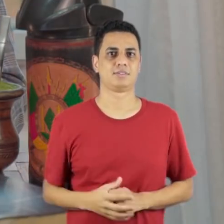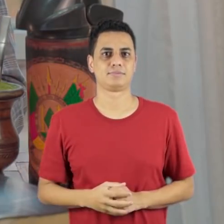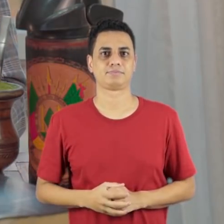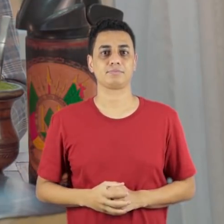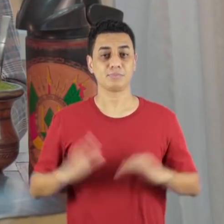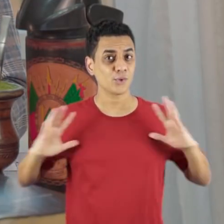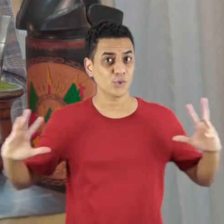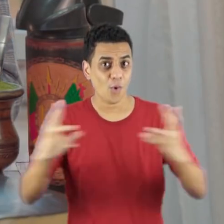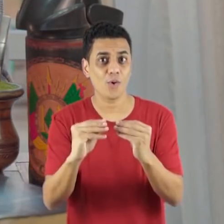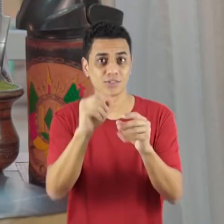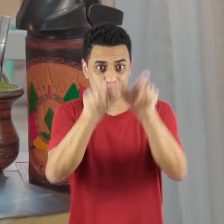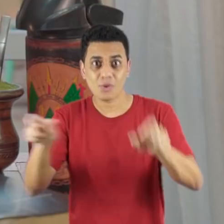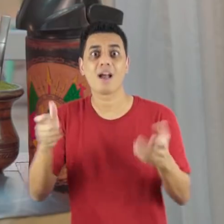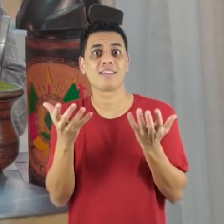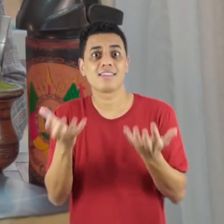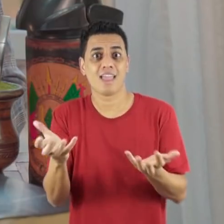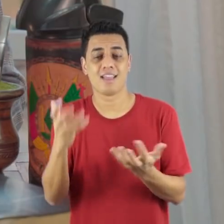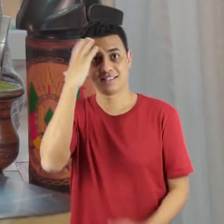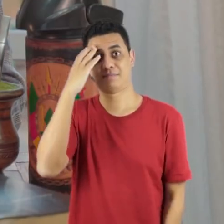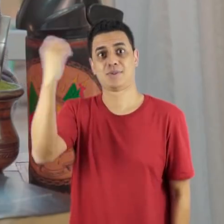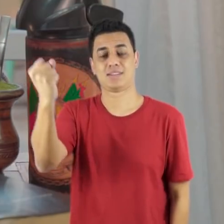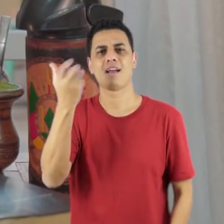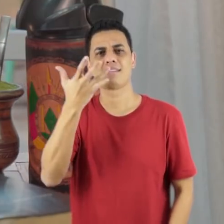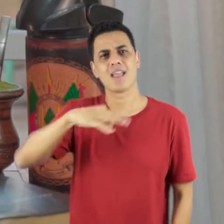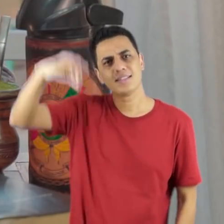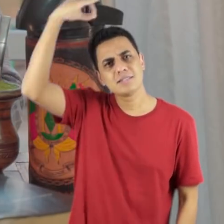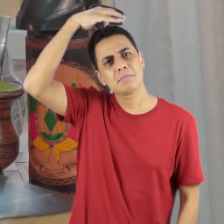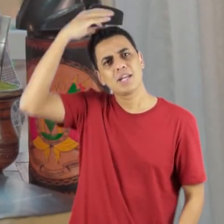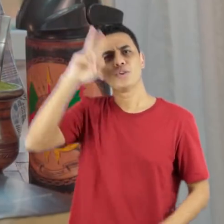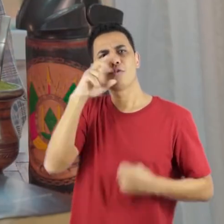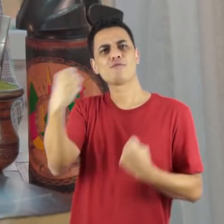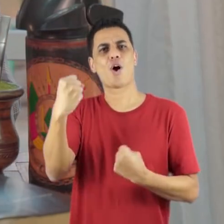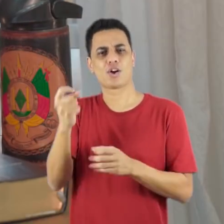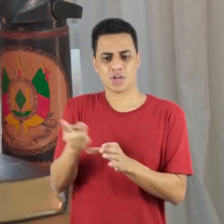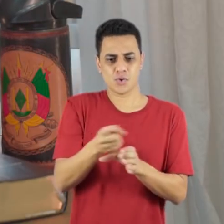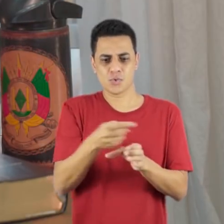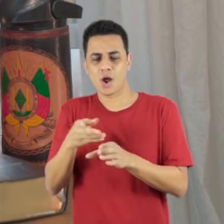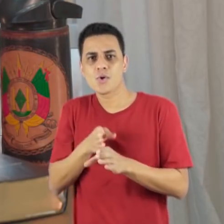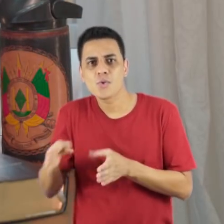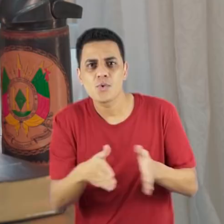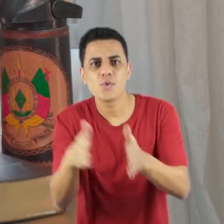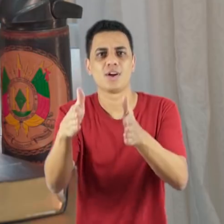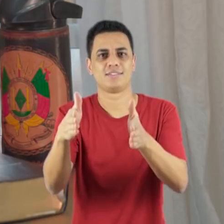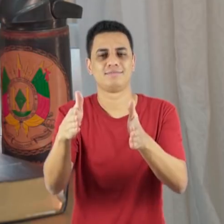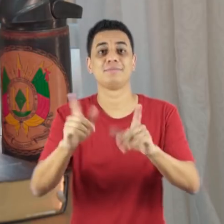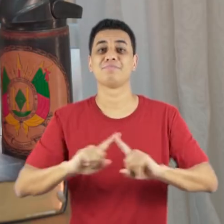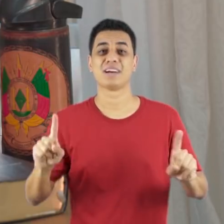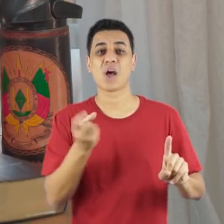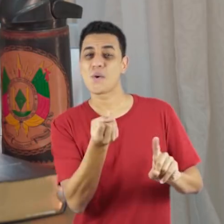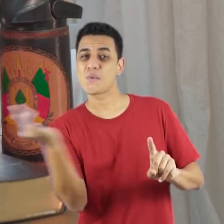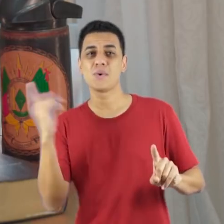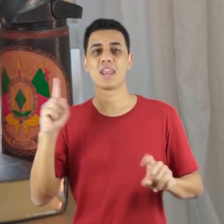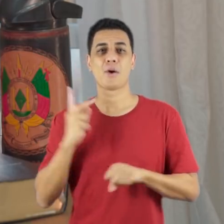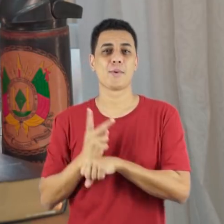ter esta sabedoria, esta bússola da vida à disposição, um espírito e um caráter fortalecidos? Todos desejamos, não é? Mas nem